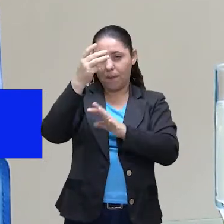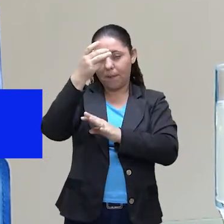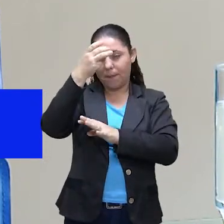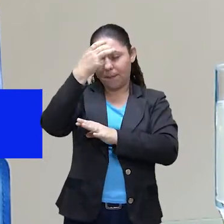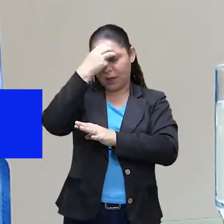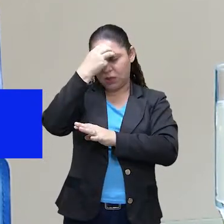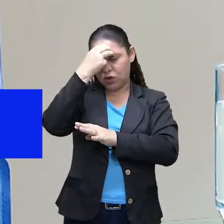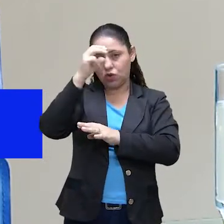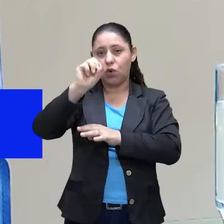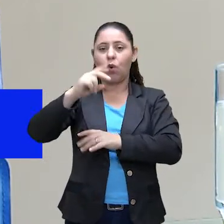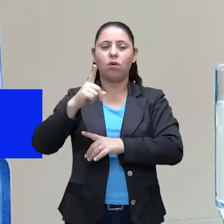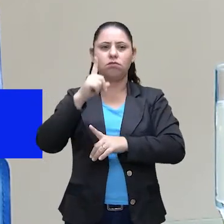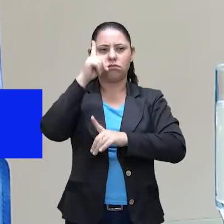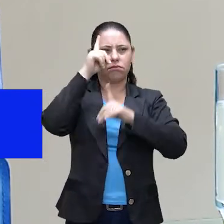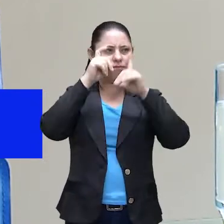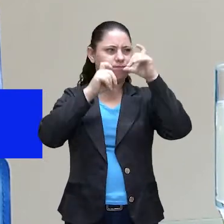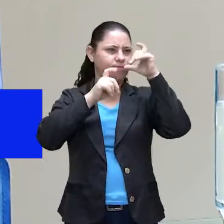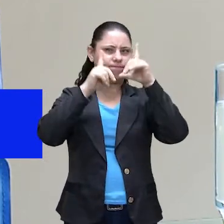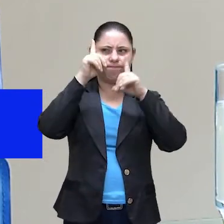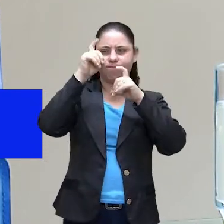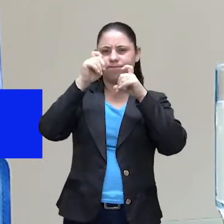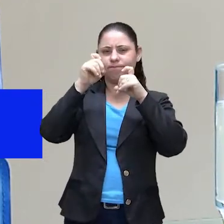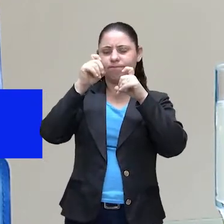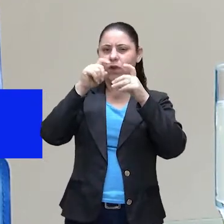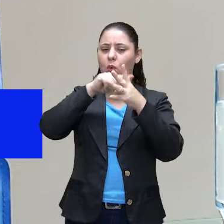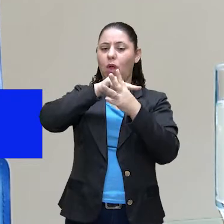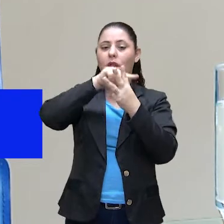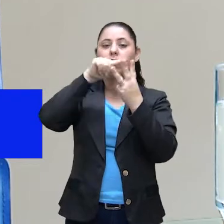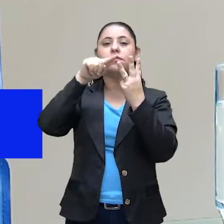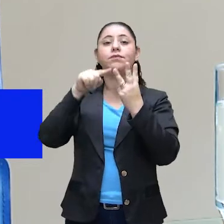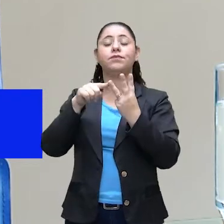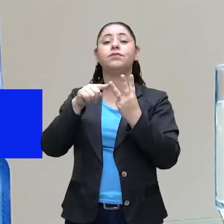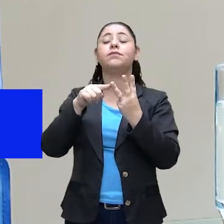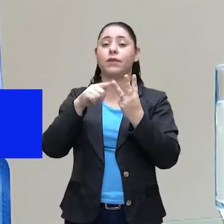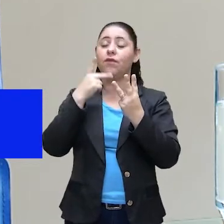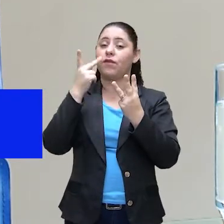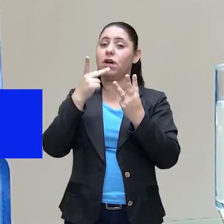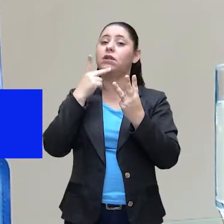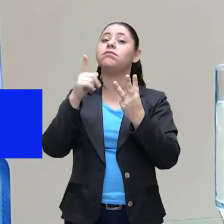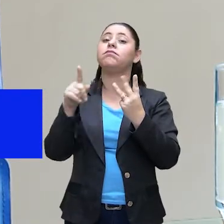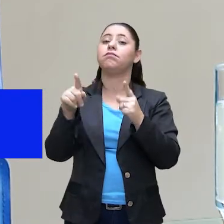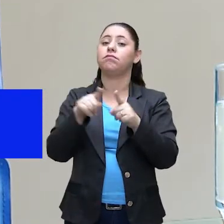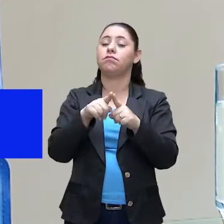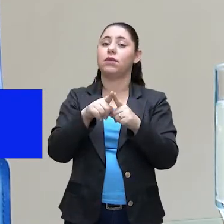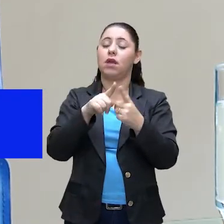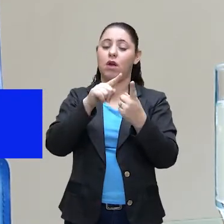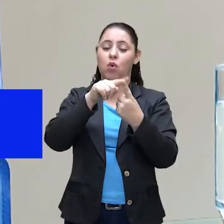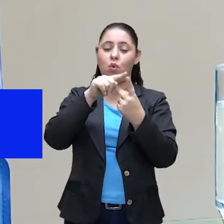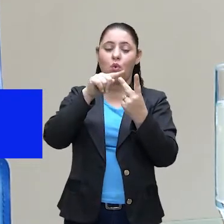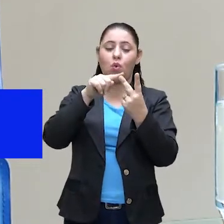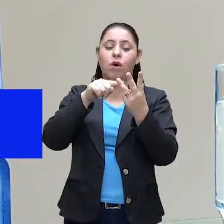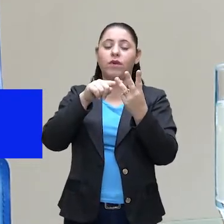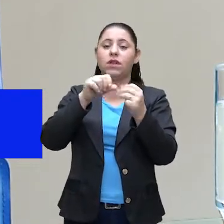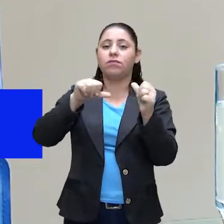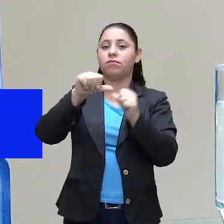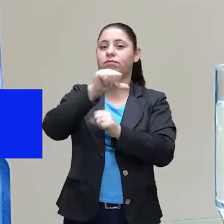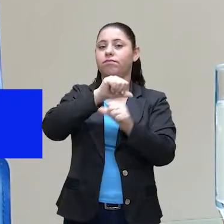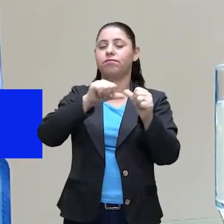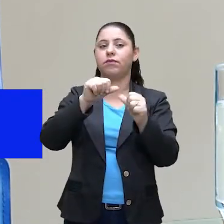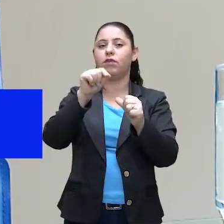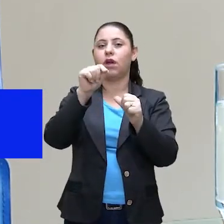na sua expressão, né? Um desses 3 pontos vai estar alterado e, de acordo com um desses pontos, nós